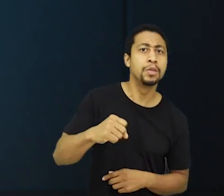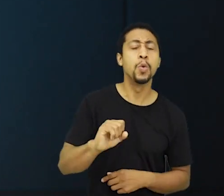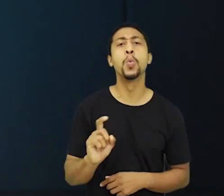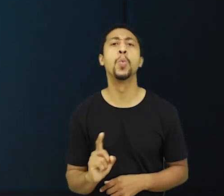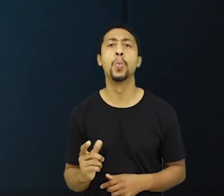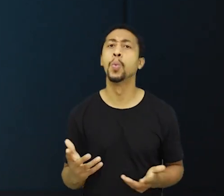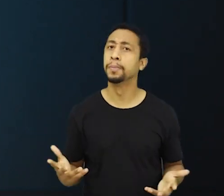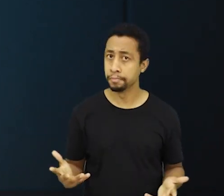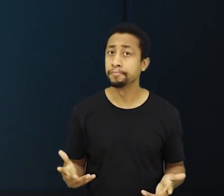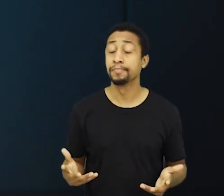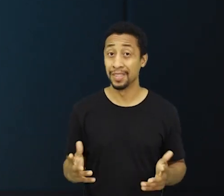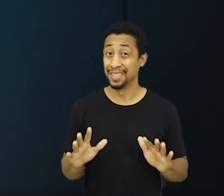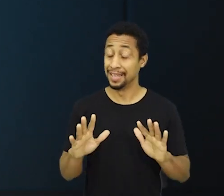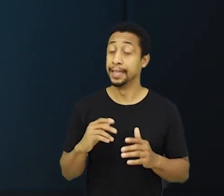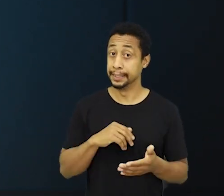existiria